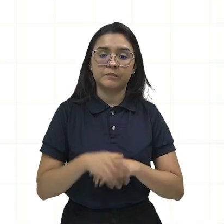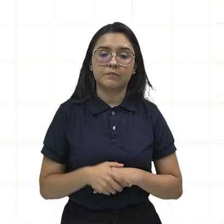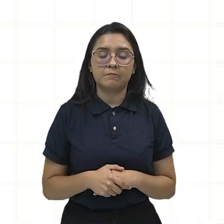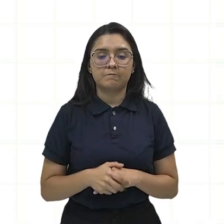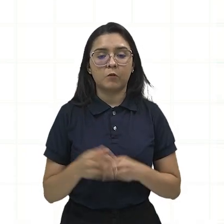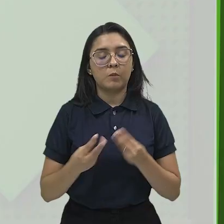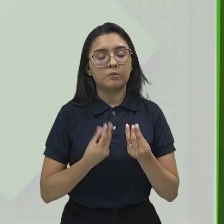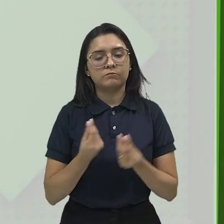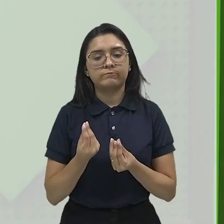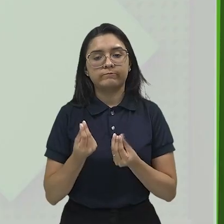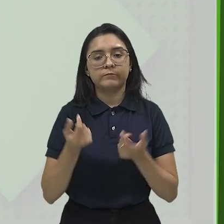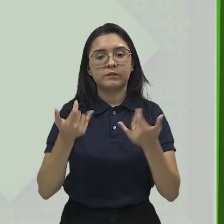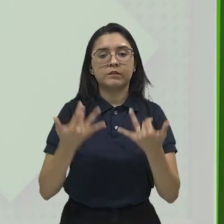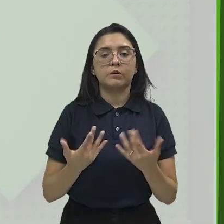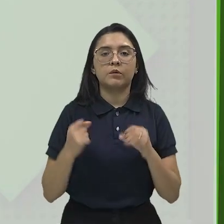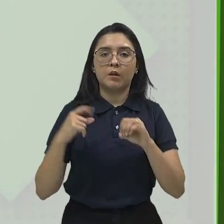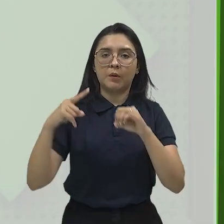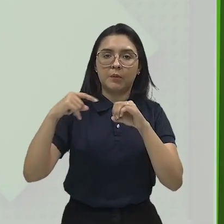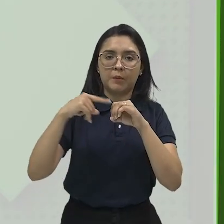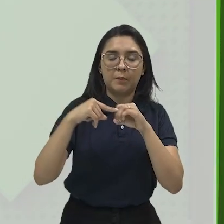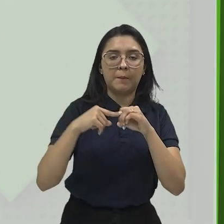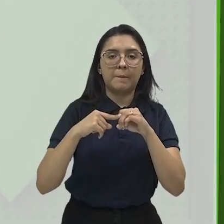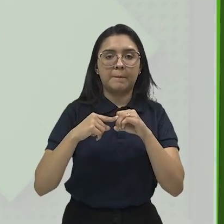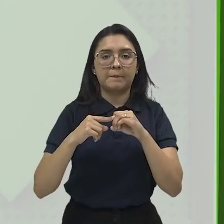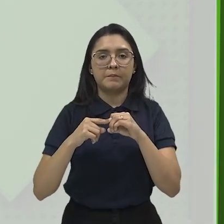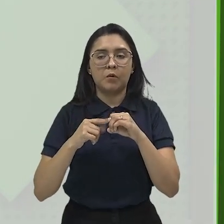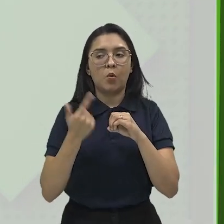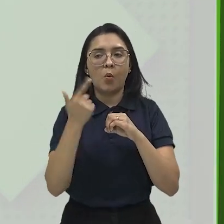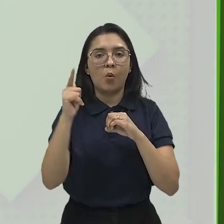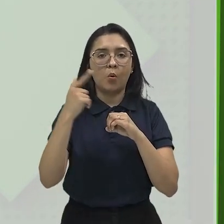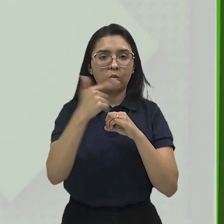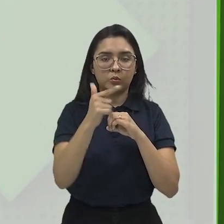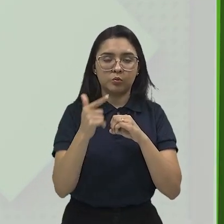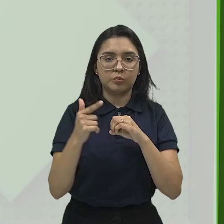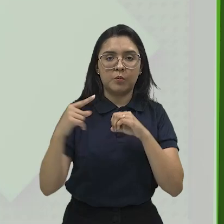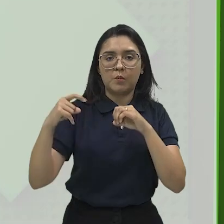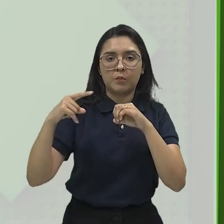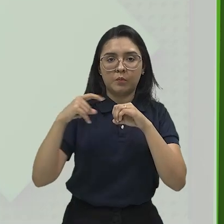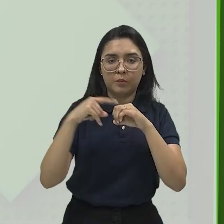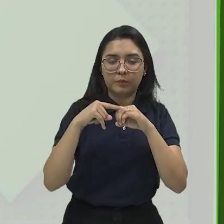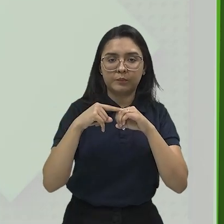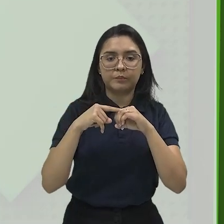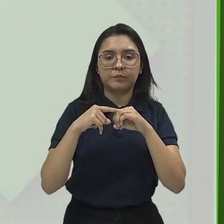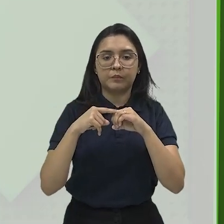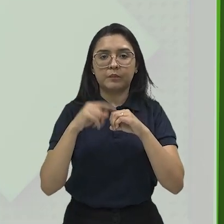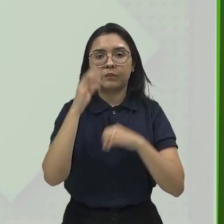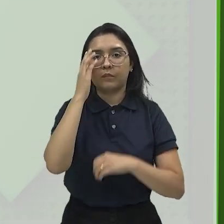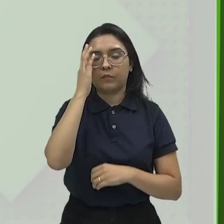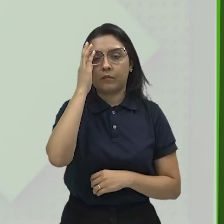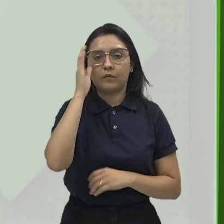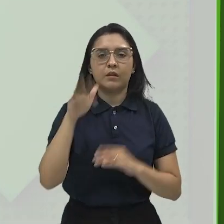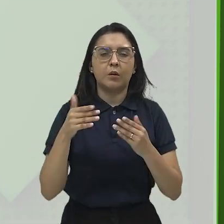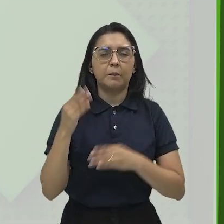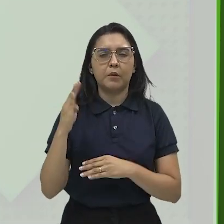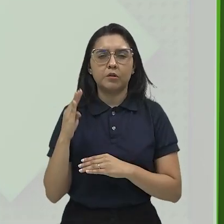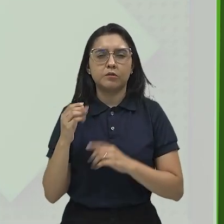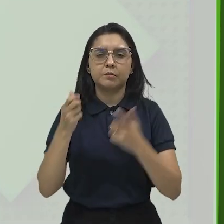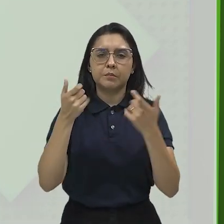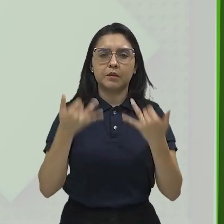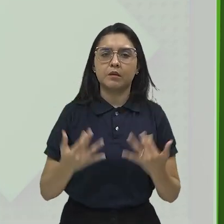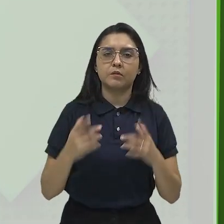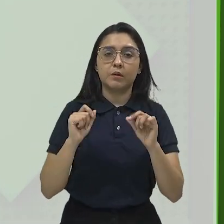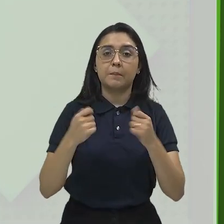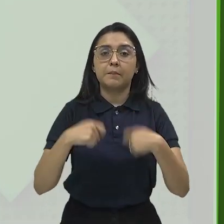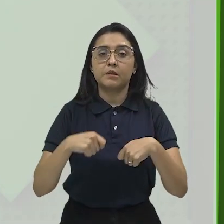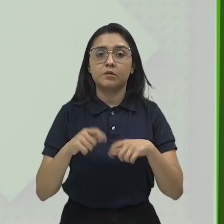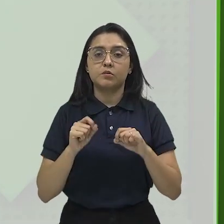como é que eu posso dizer, a penetração de mais material indevidamente. Uma vez que, biologicamente falando, é